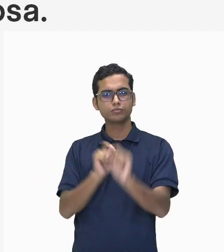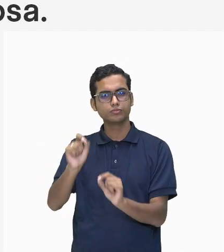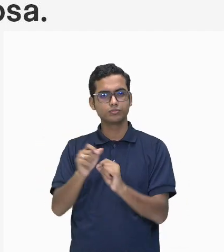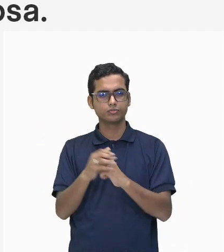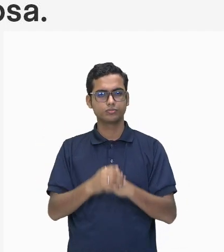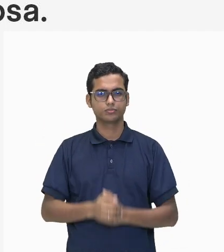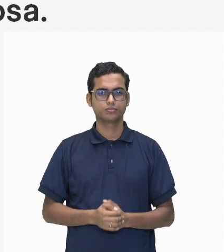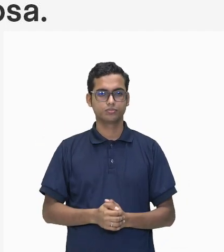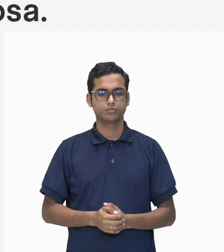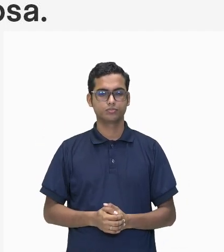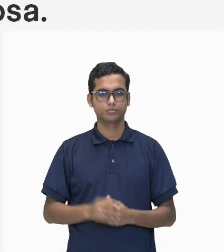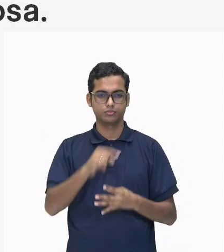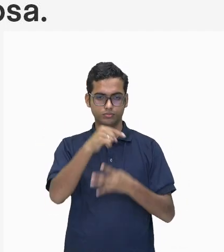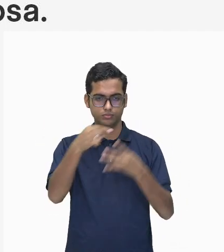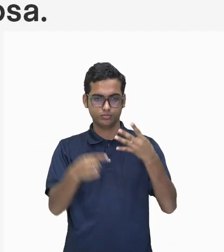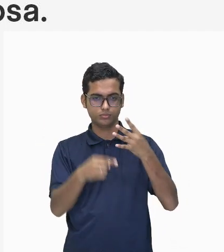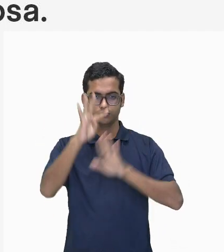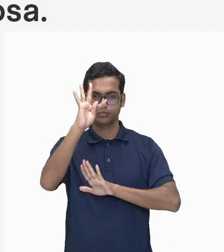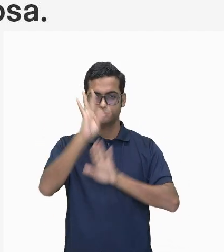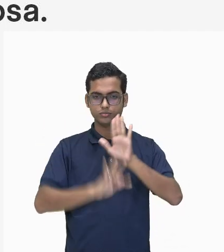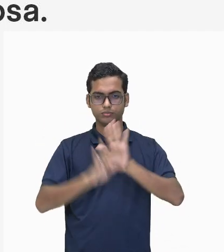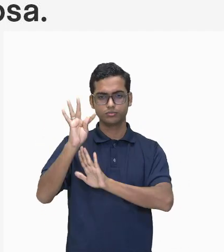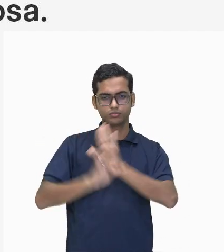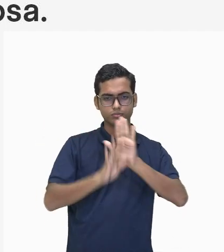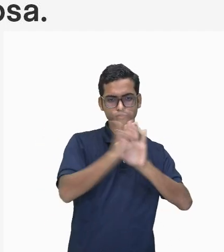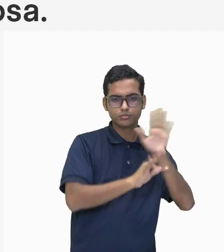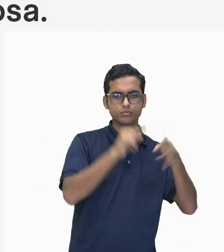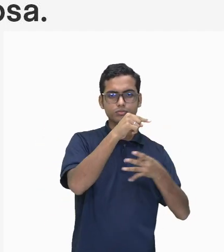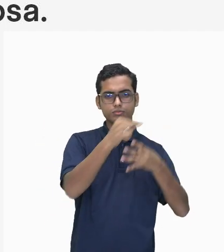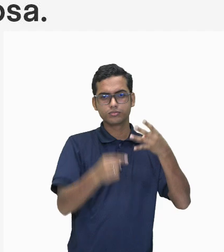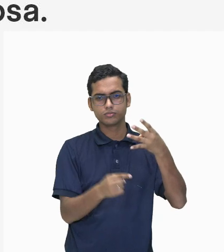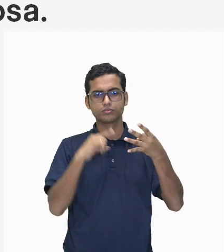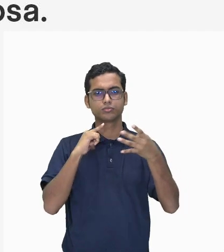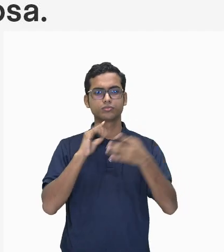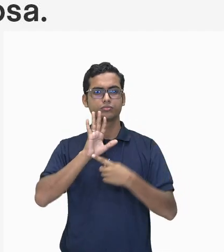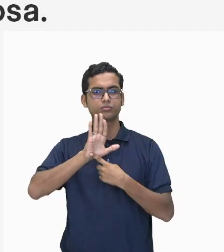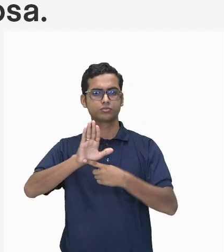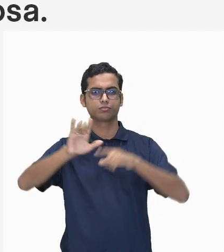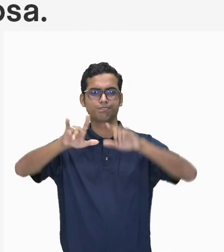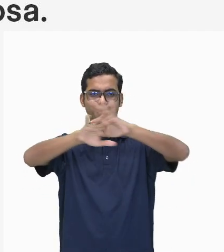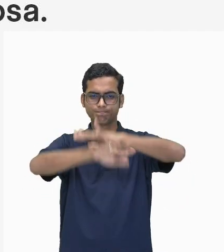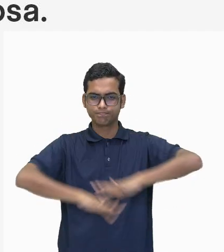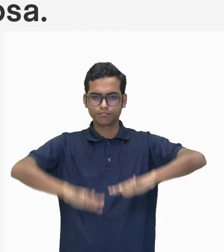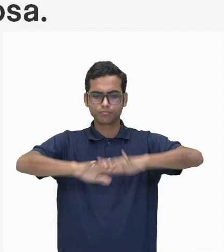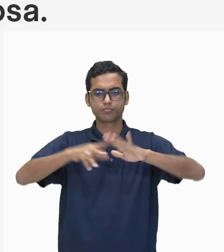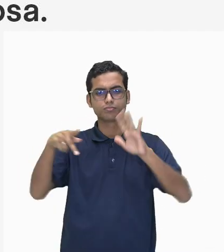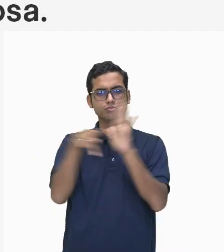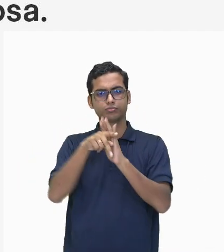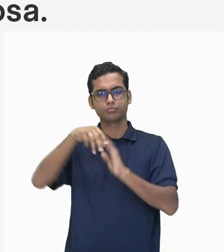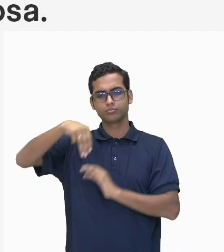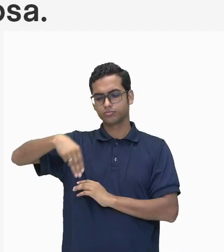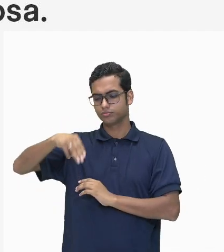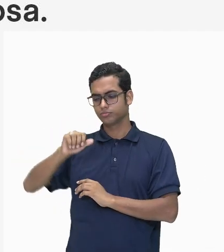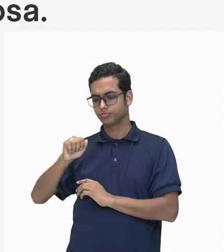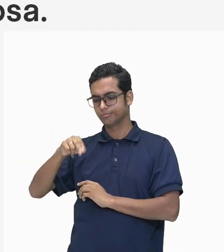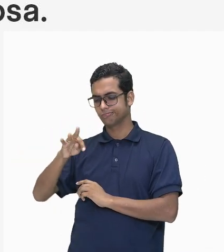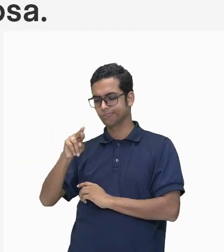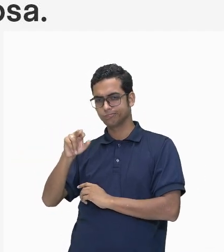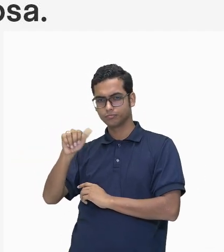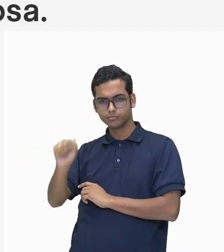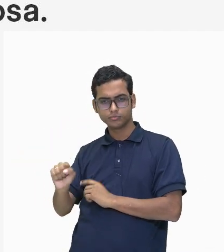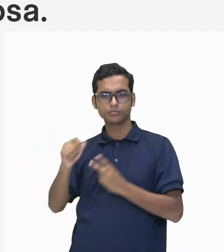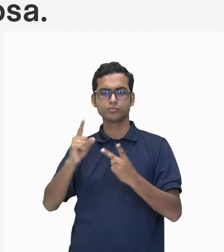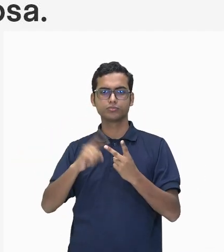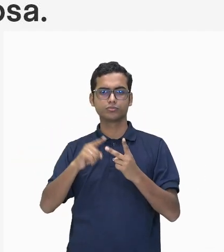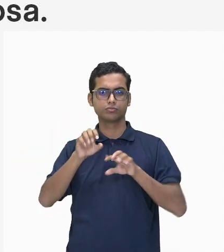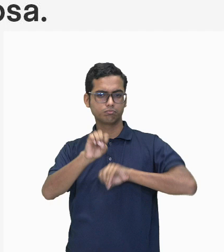de 4 textos que contém as práticas rituais, como os mantras, os ensinamentos